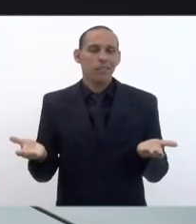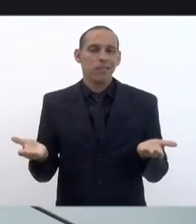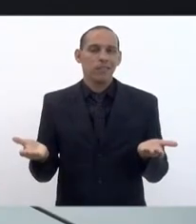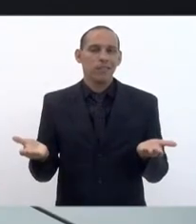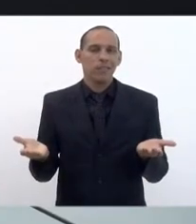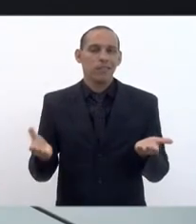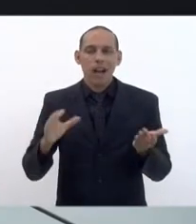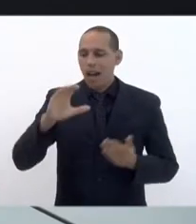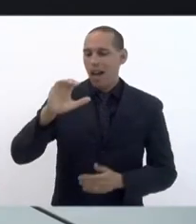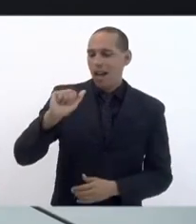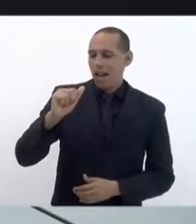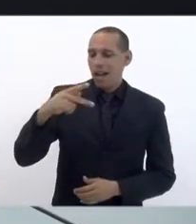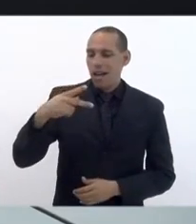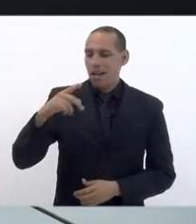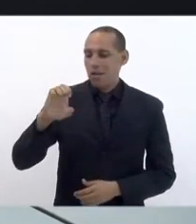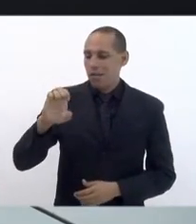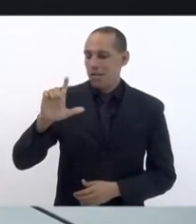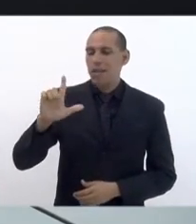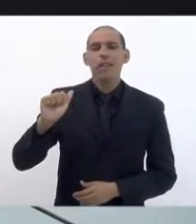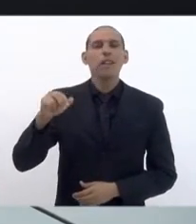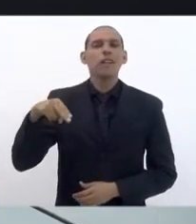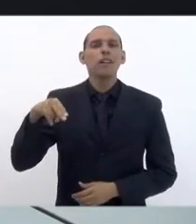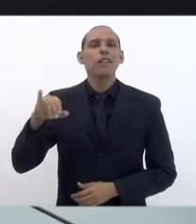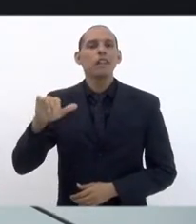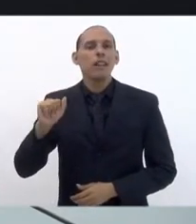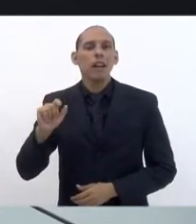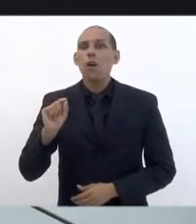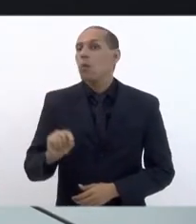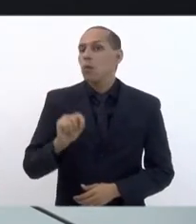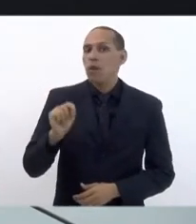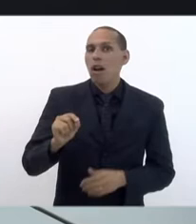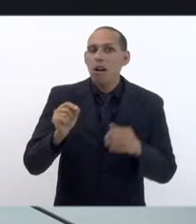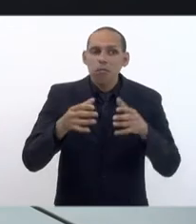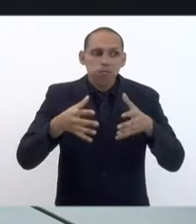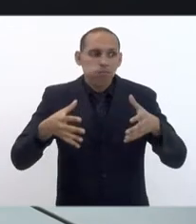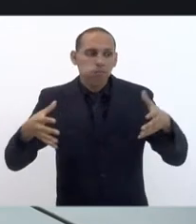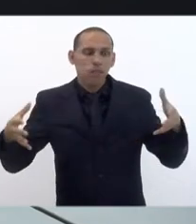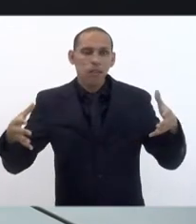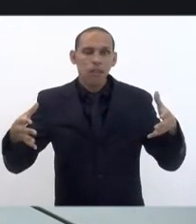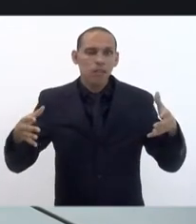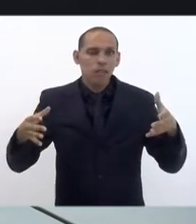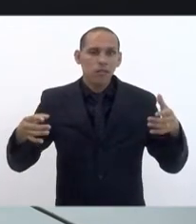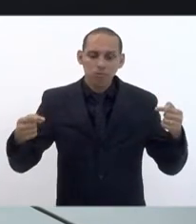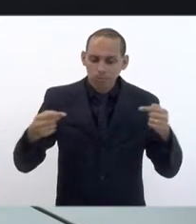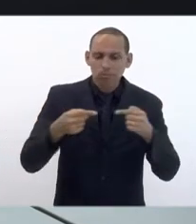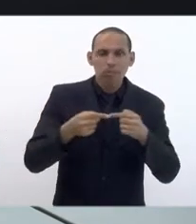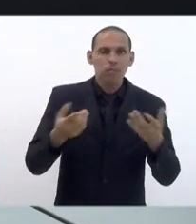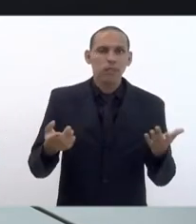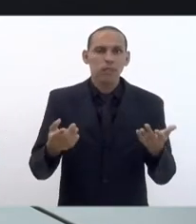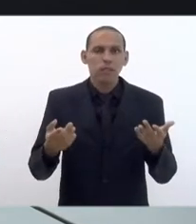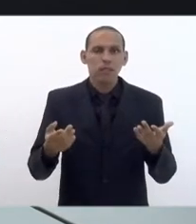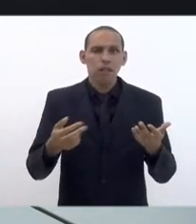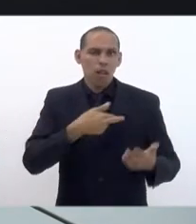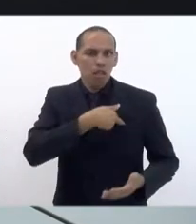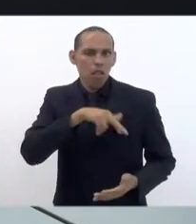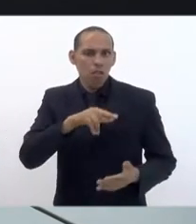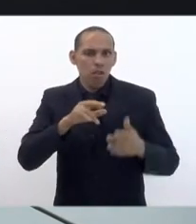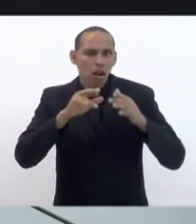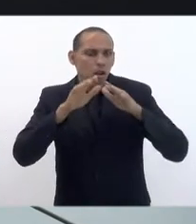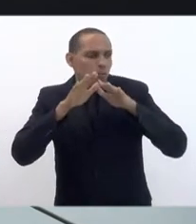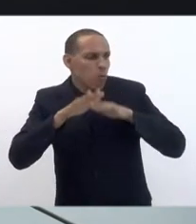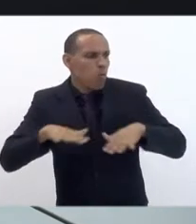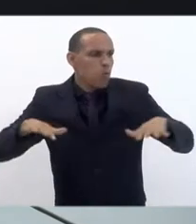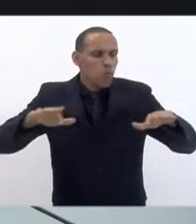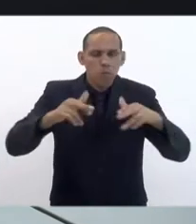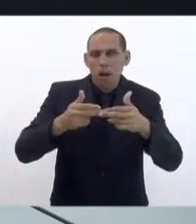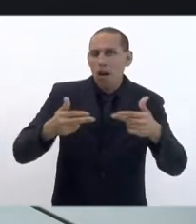da capelania é exatamente ser amplo para todos os credos religiosos,